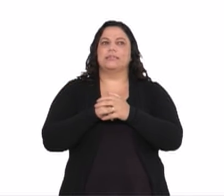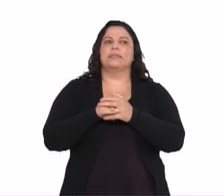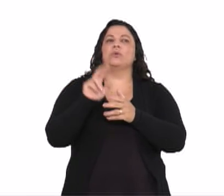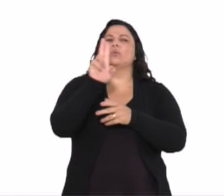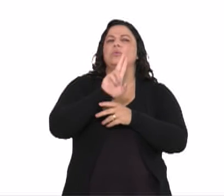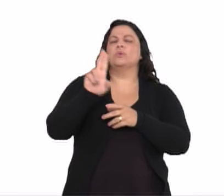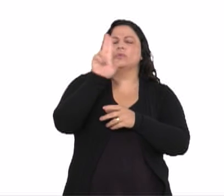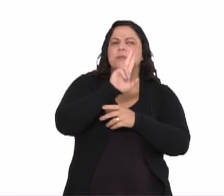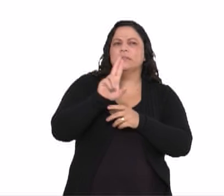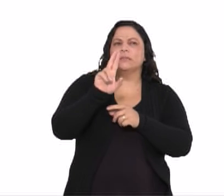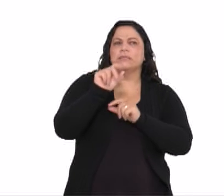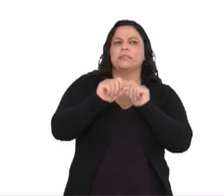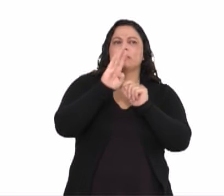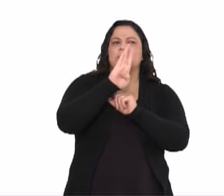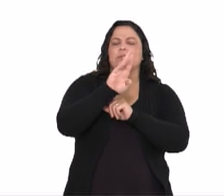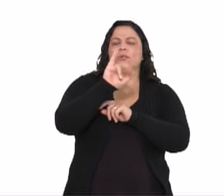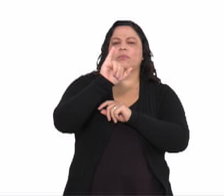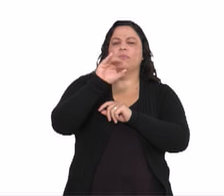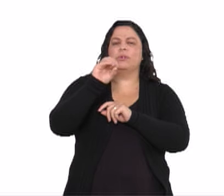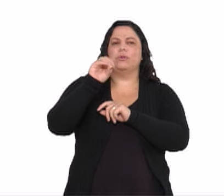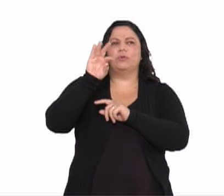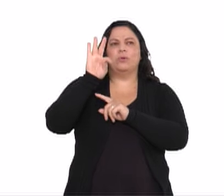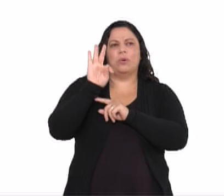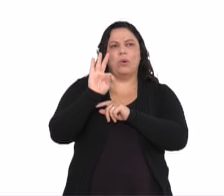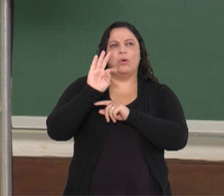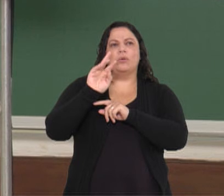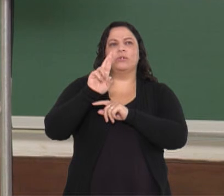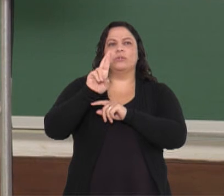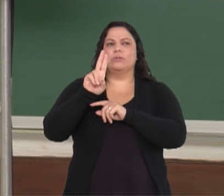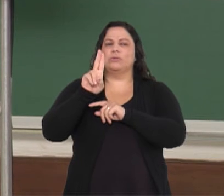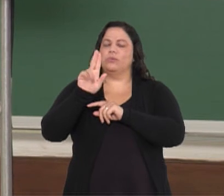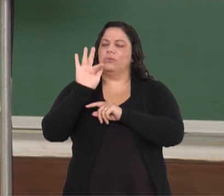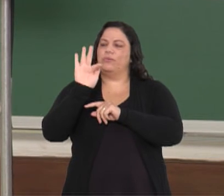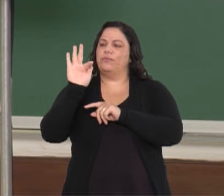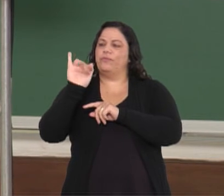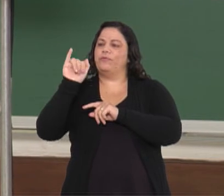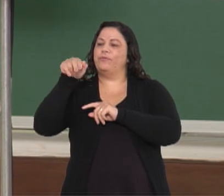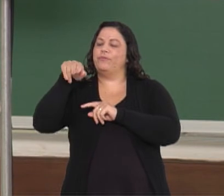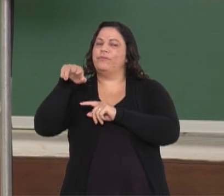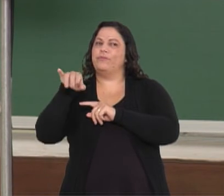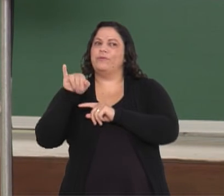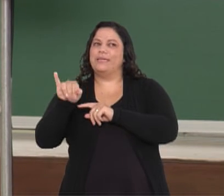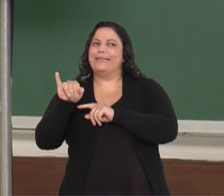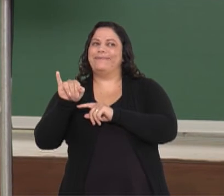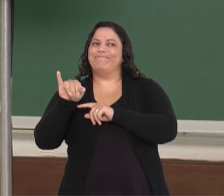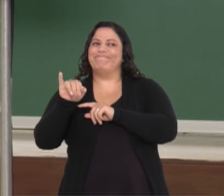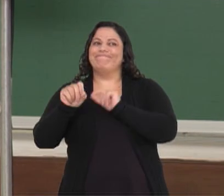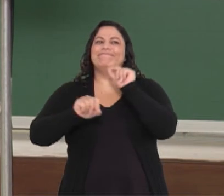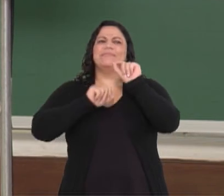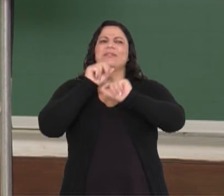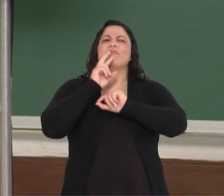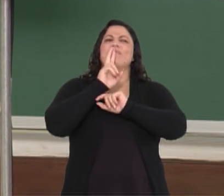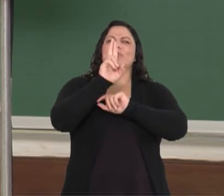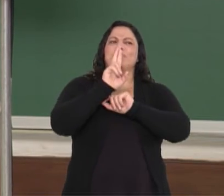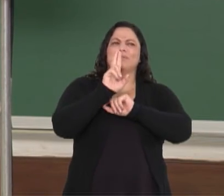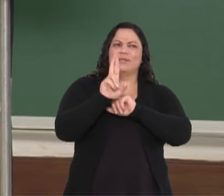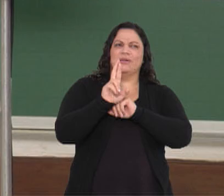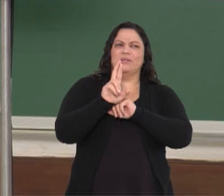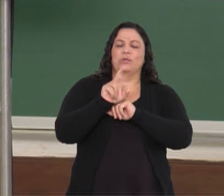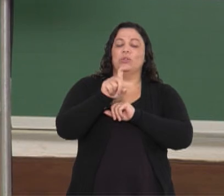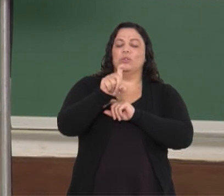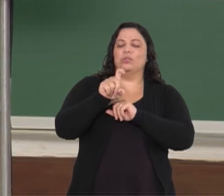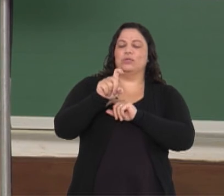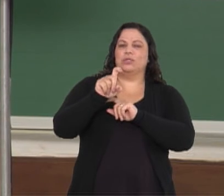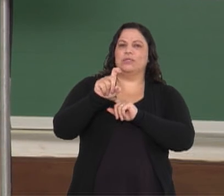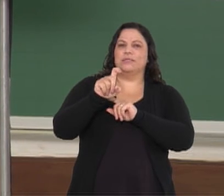do Q e R, coeficiente e resto. Olha, x à quarta, esse